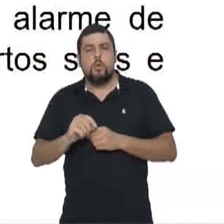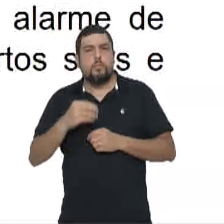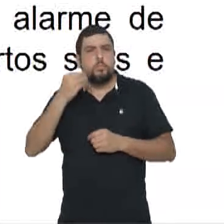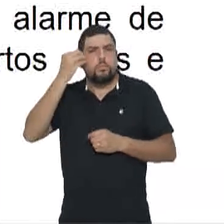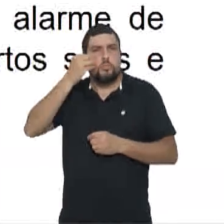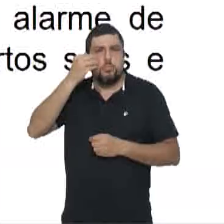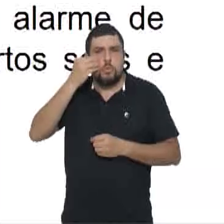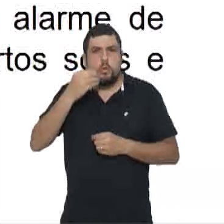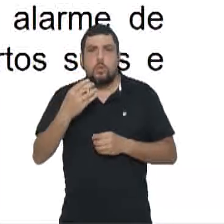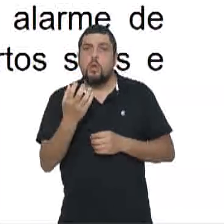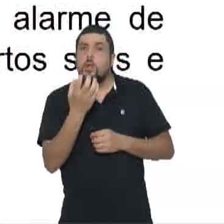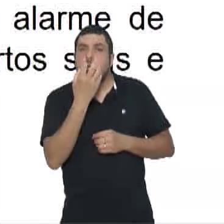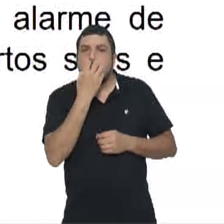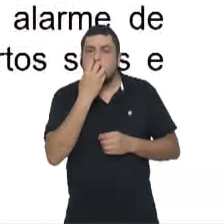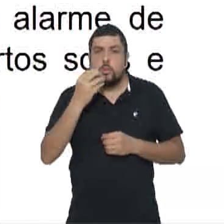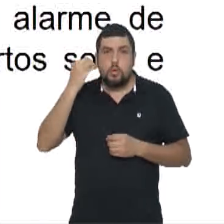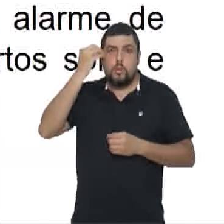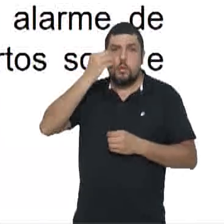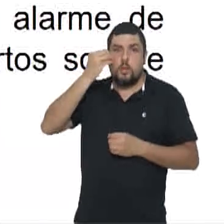destes cães